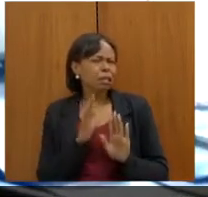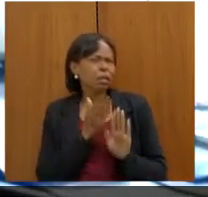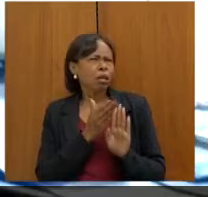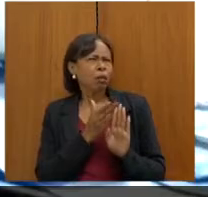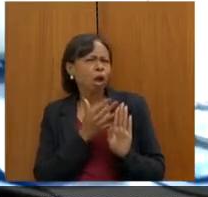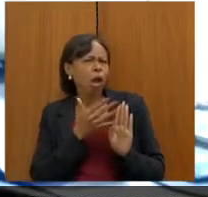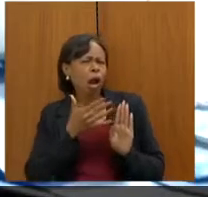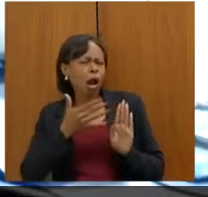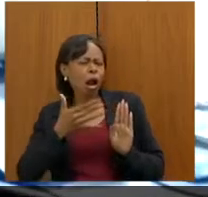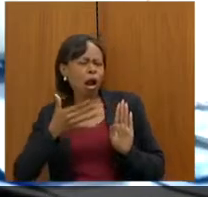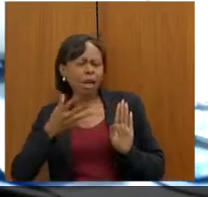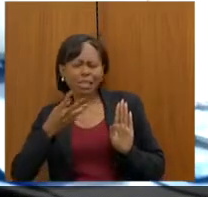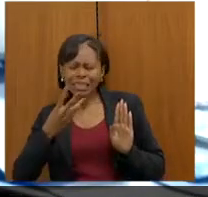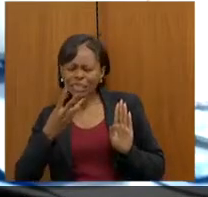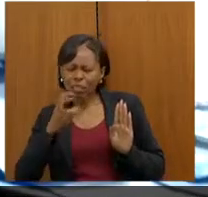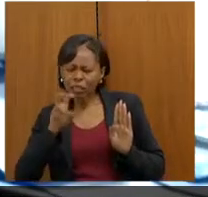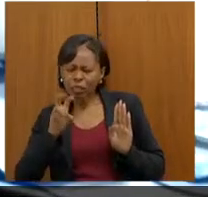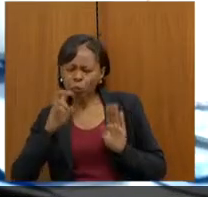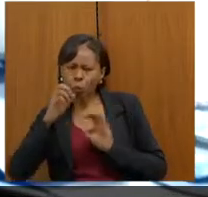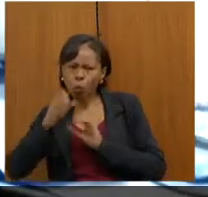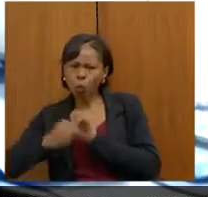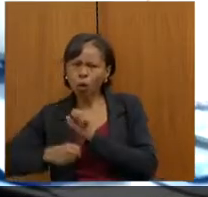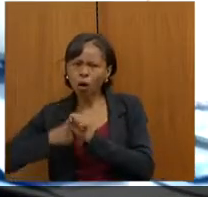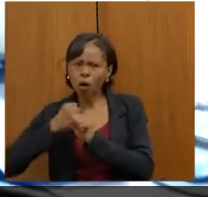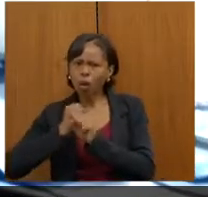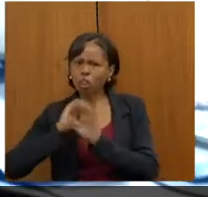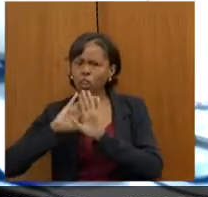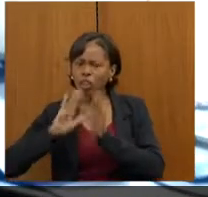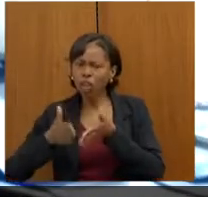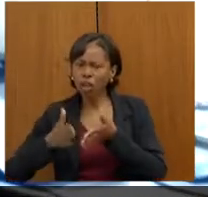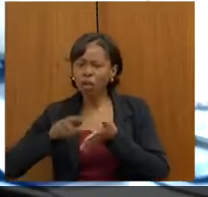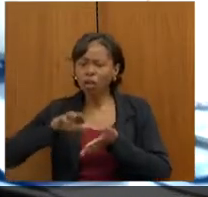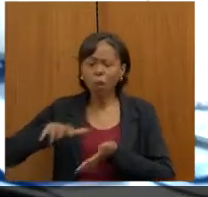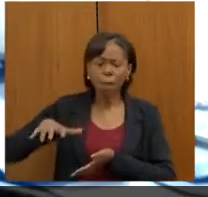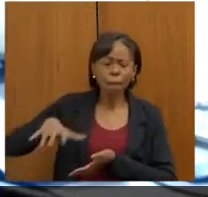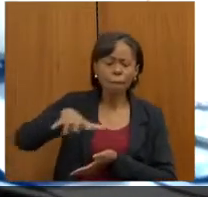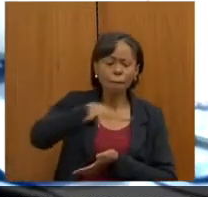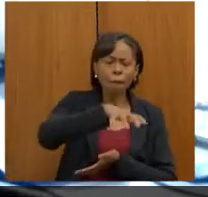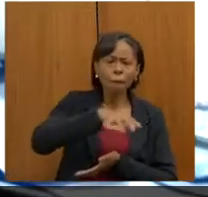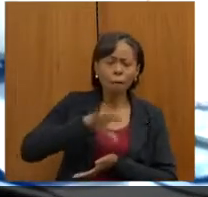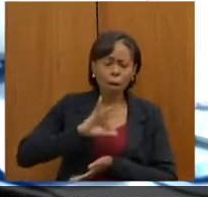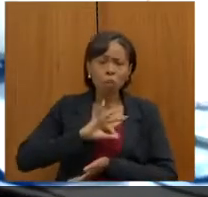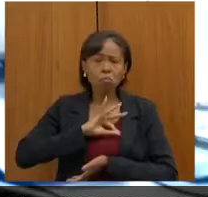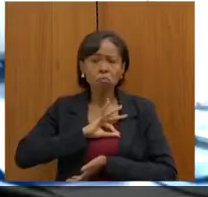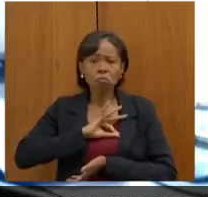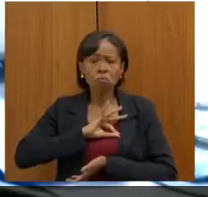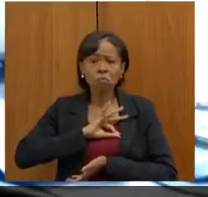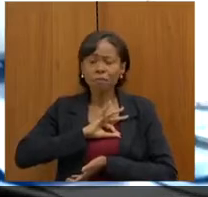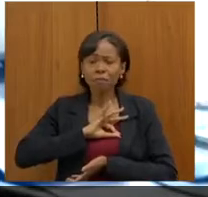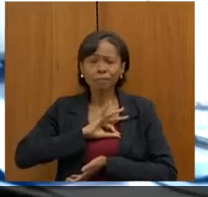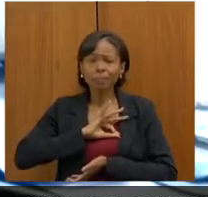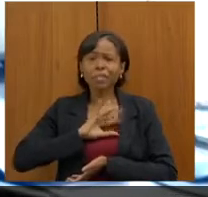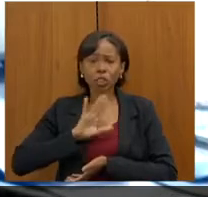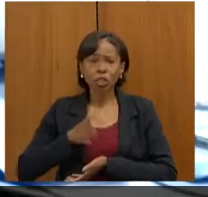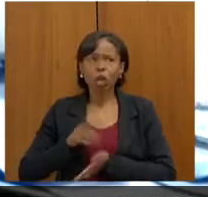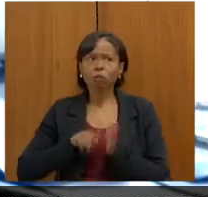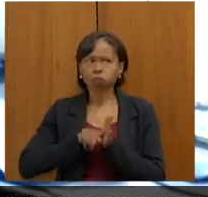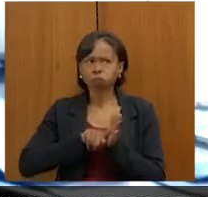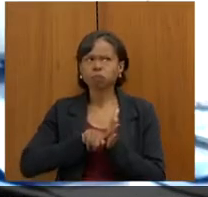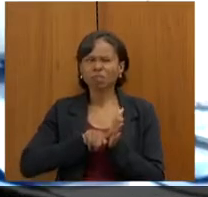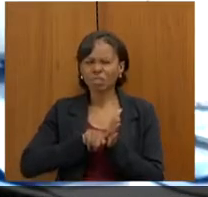quantas vezes não a terra né é eletricidade com da Monique que é uma pesquisa sobre municípios IBGE